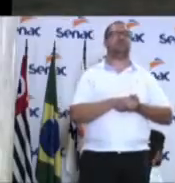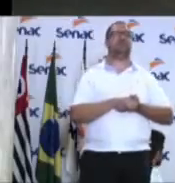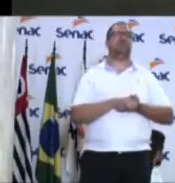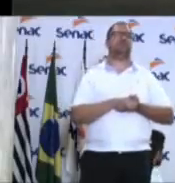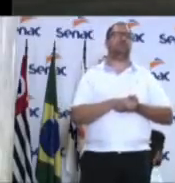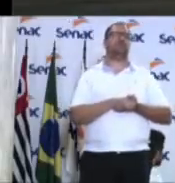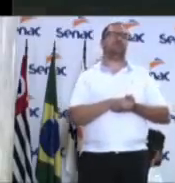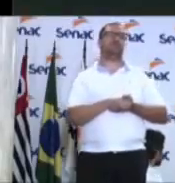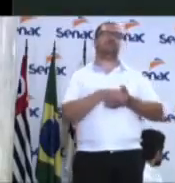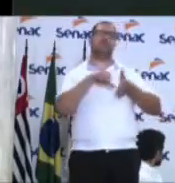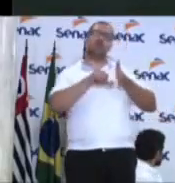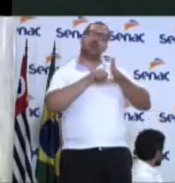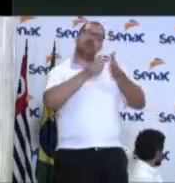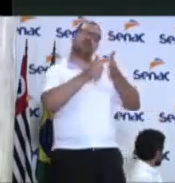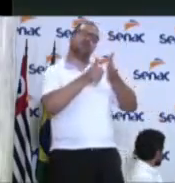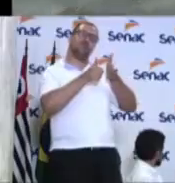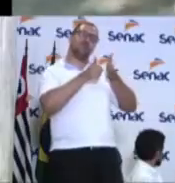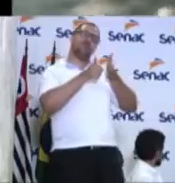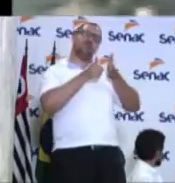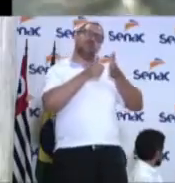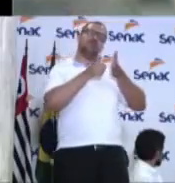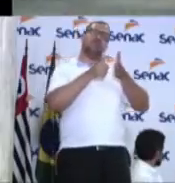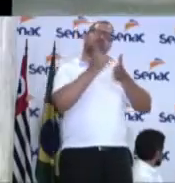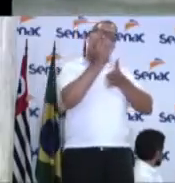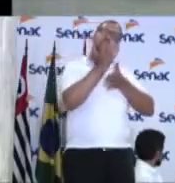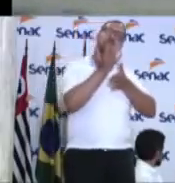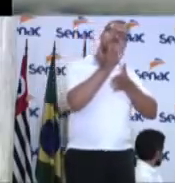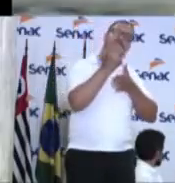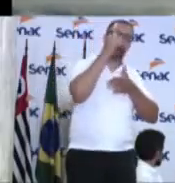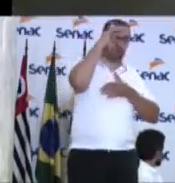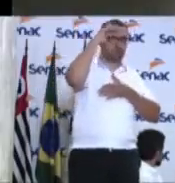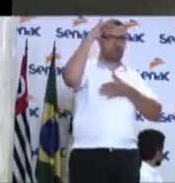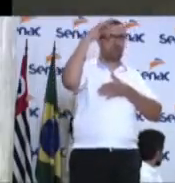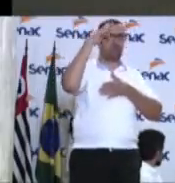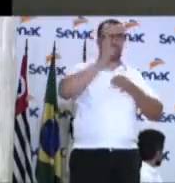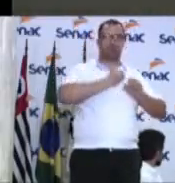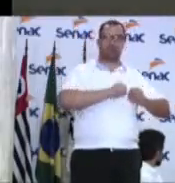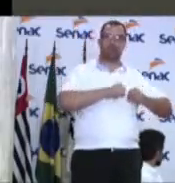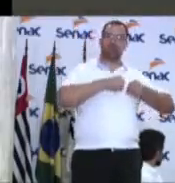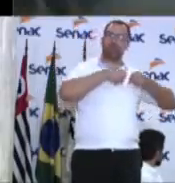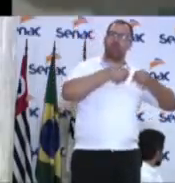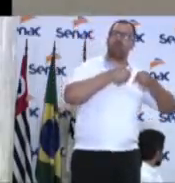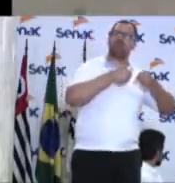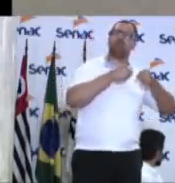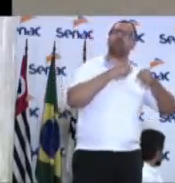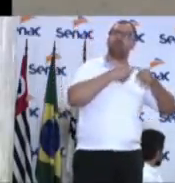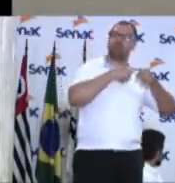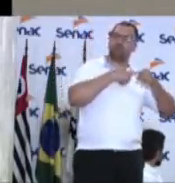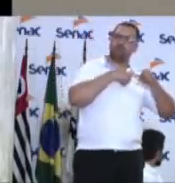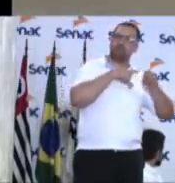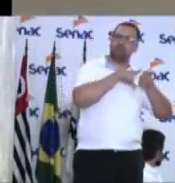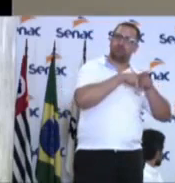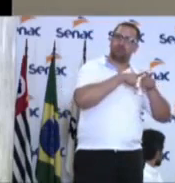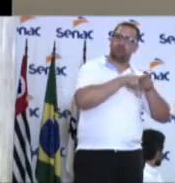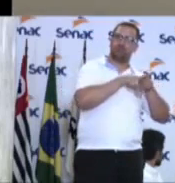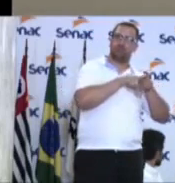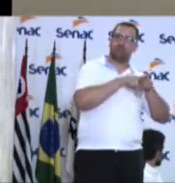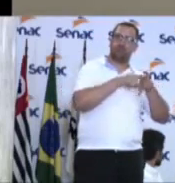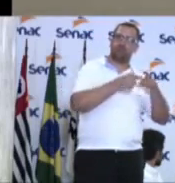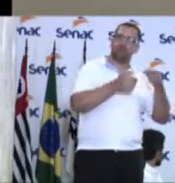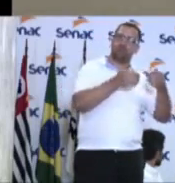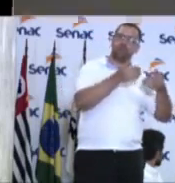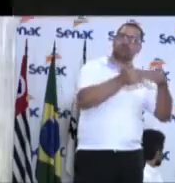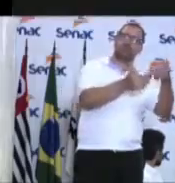A gente primeiro começa sonhando e querendo. O esforço faz parte do processo.